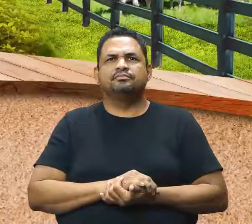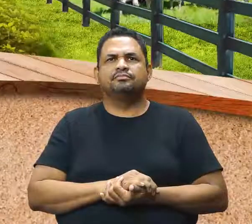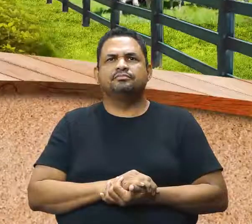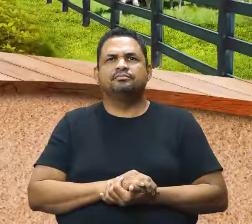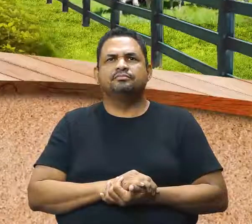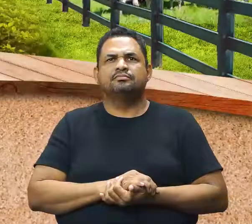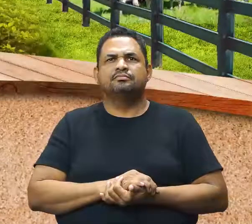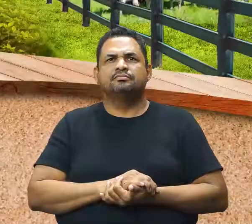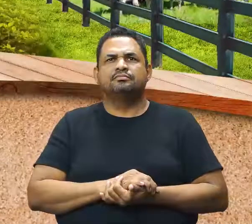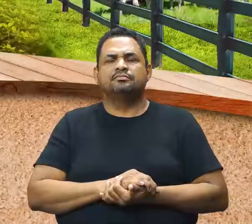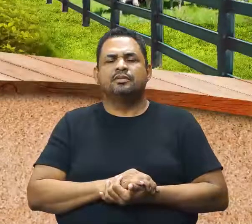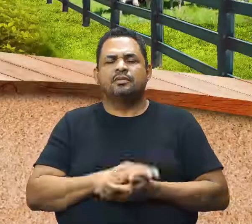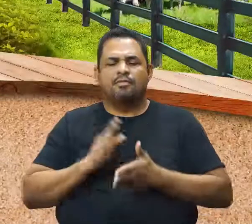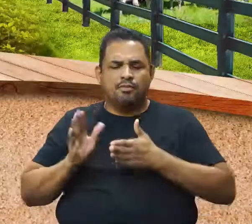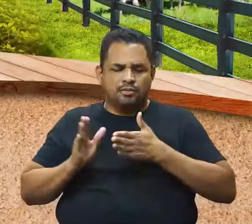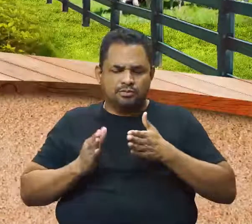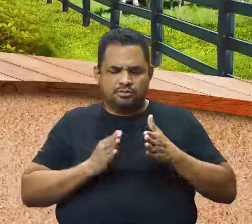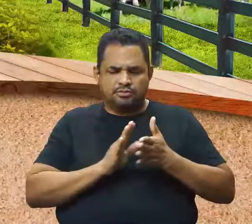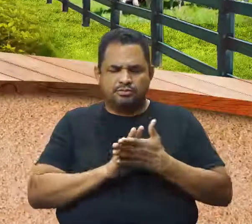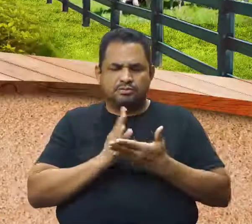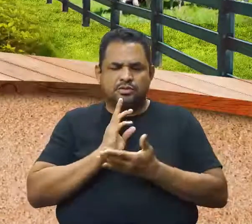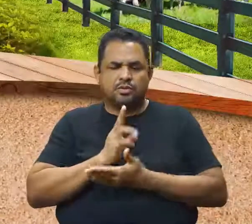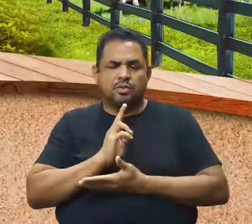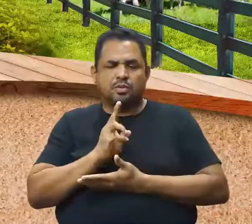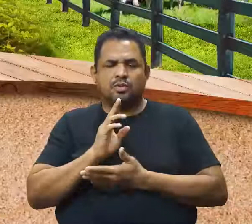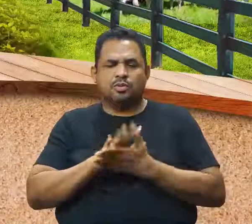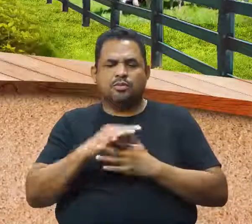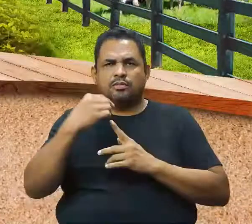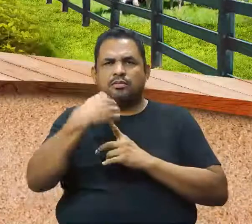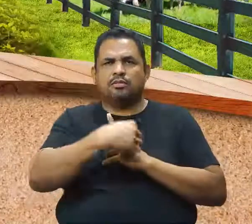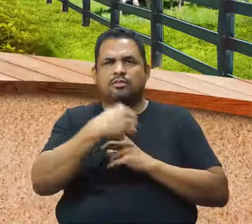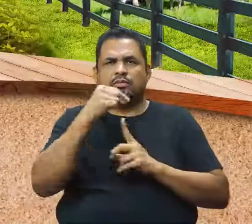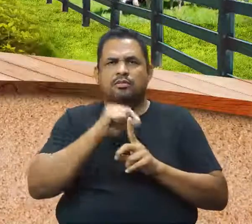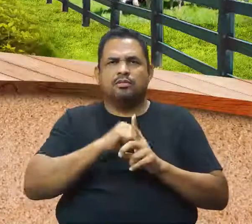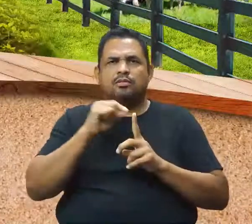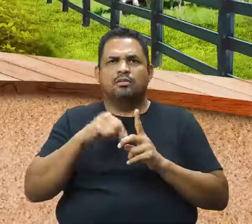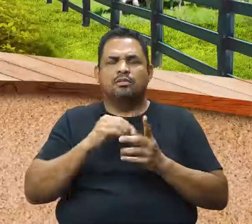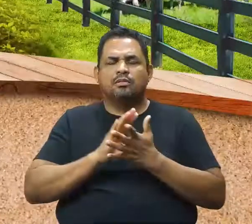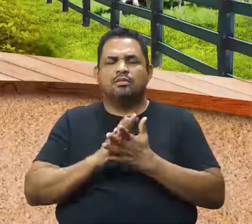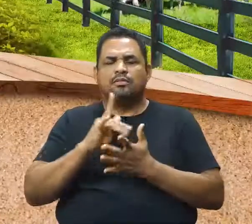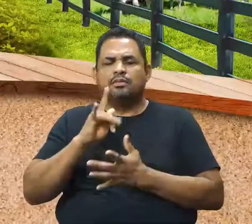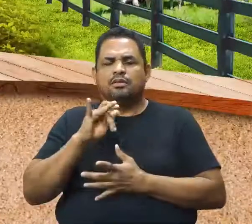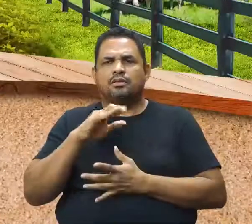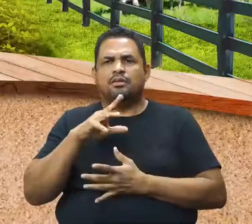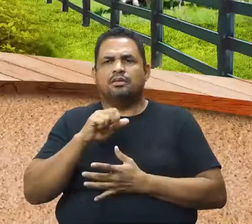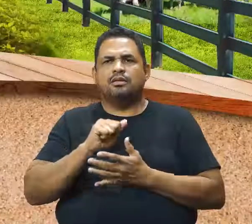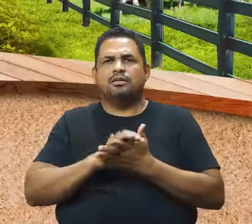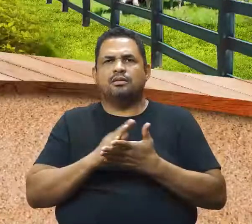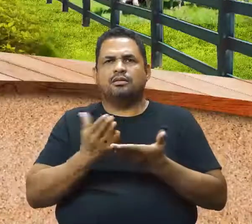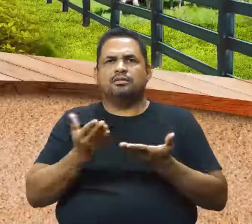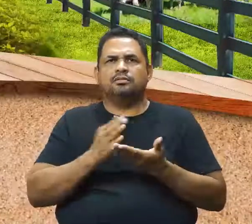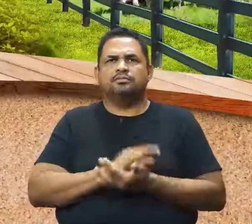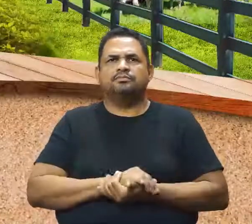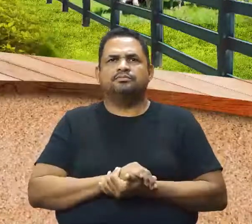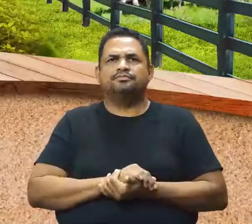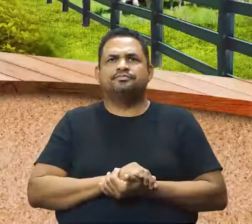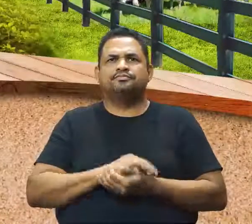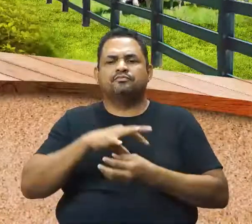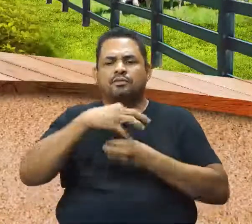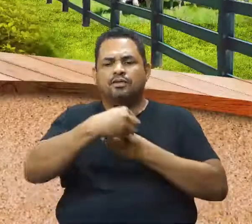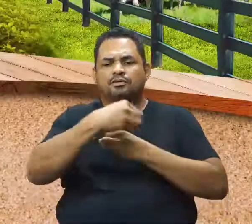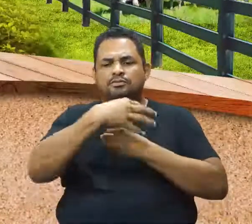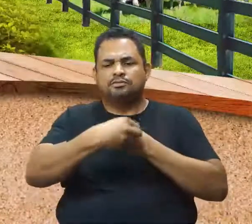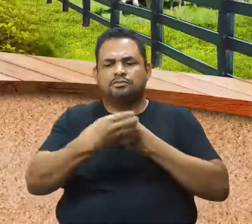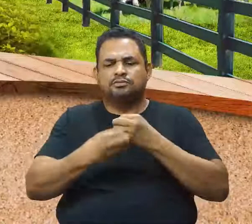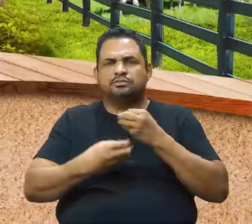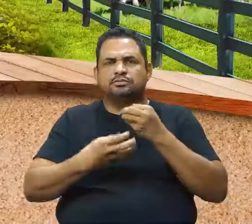o processo de conservar a banana, conservar a pitaia, conservar essa polpa. Você despolpa,